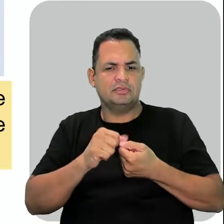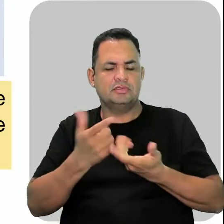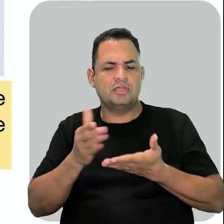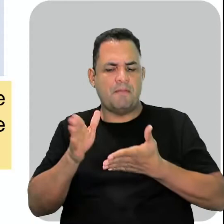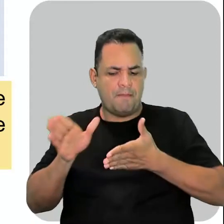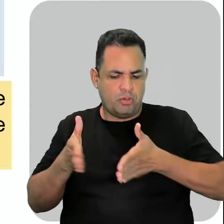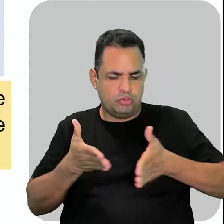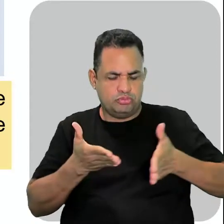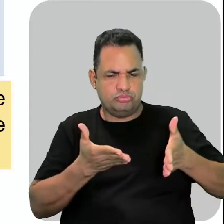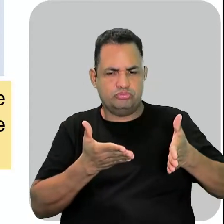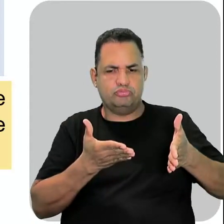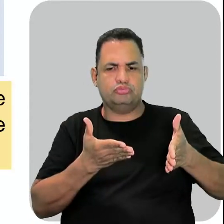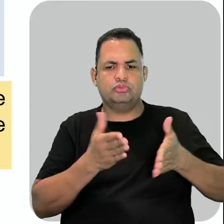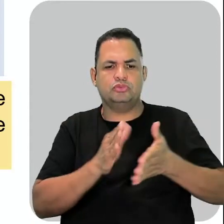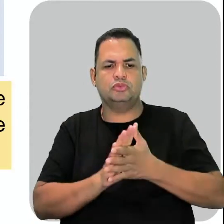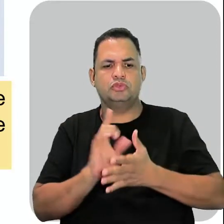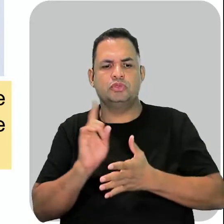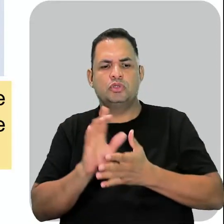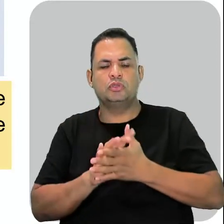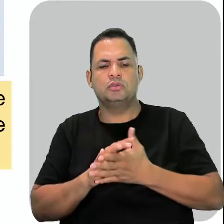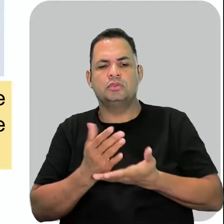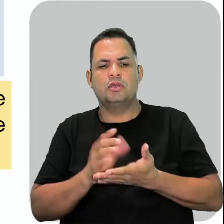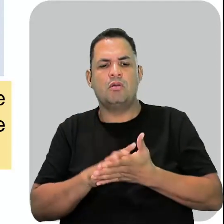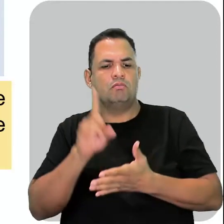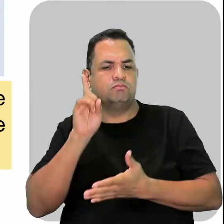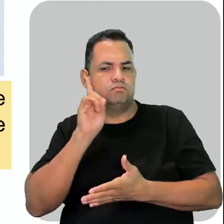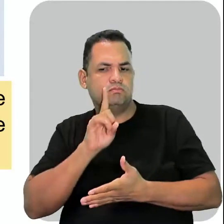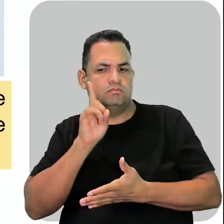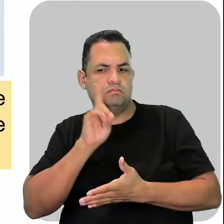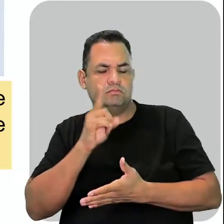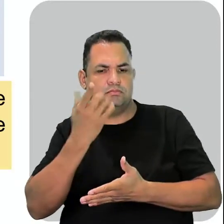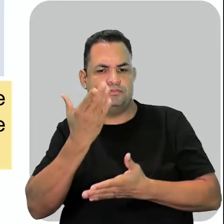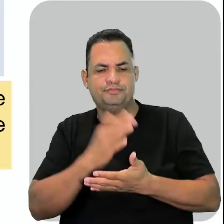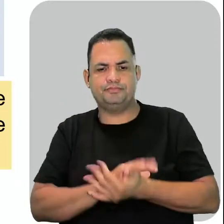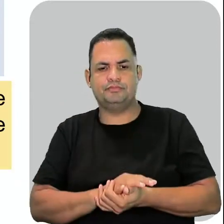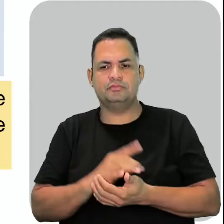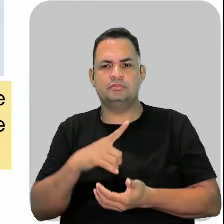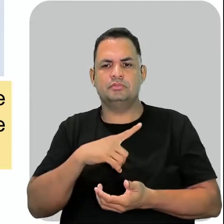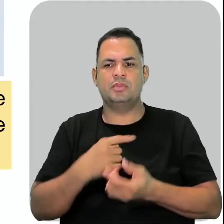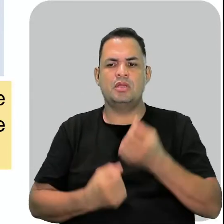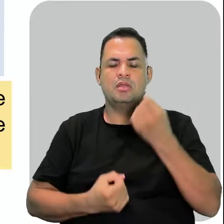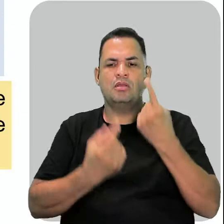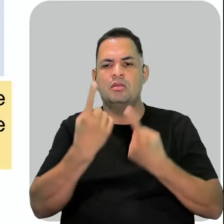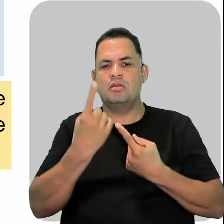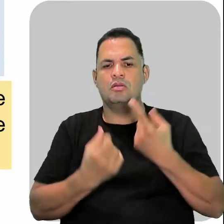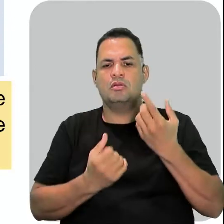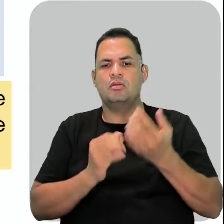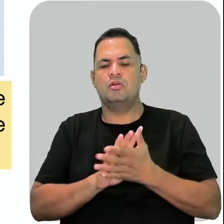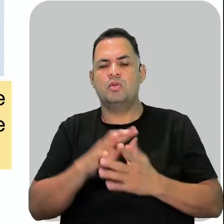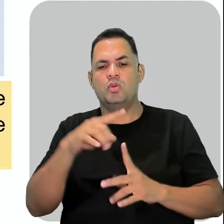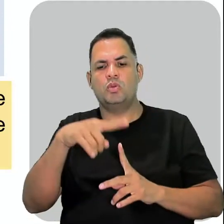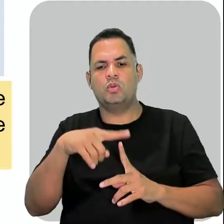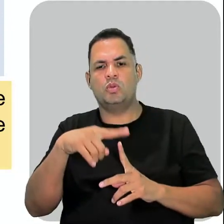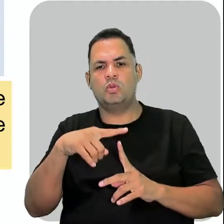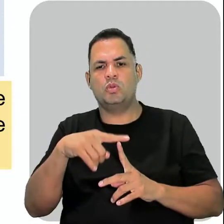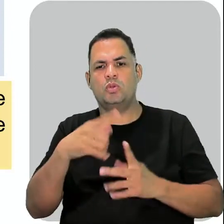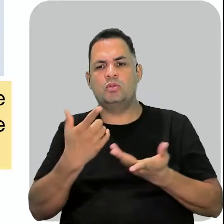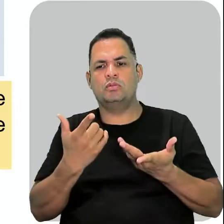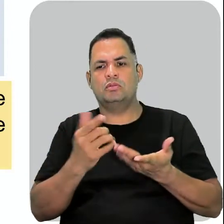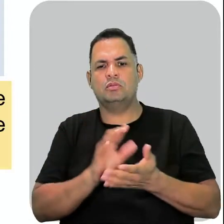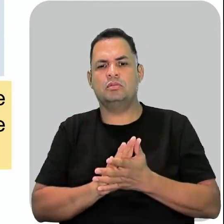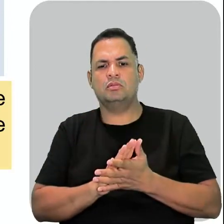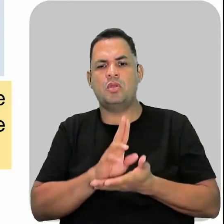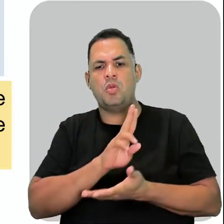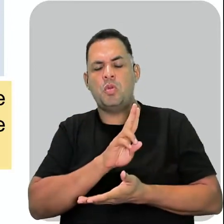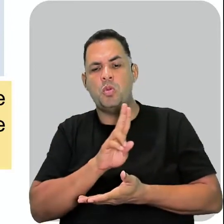Estados Unidos. Quais os tipos de plástico que nós temos? Nós temos alguns tipos que eles são identificados